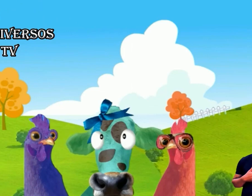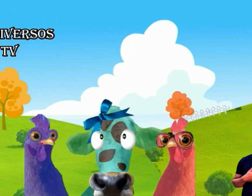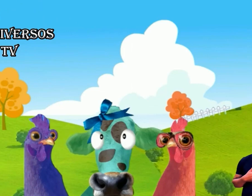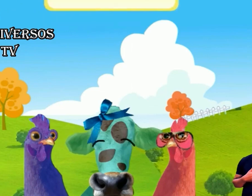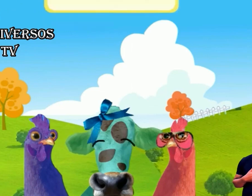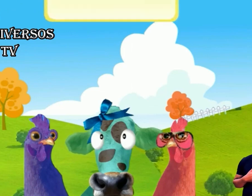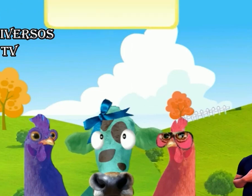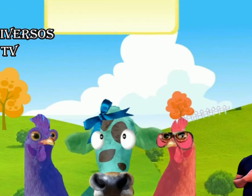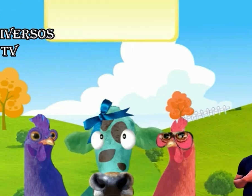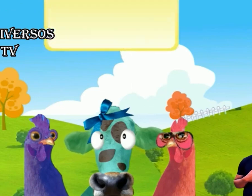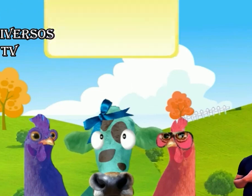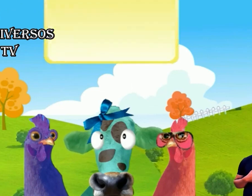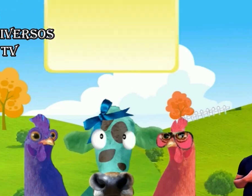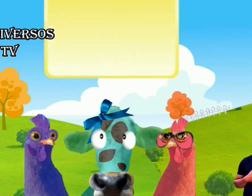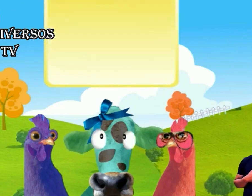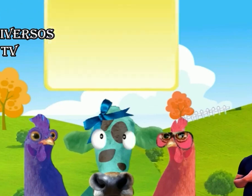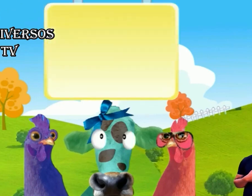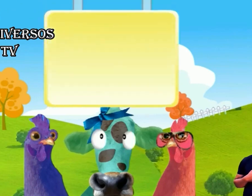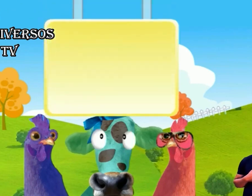Isso é pessoal.